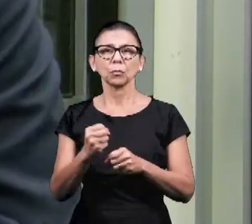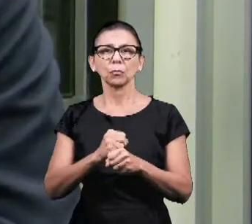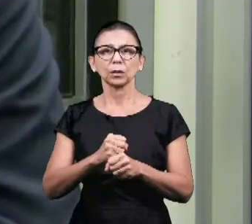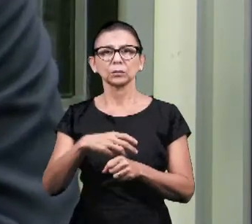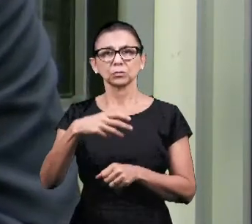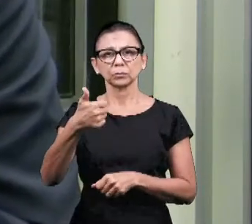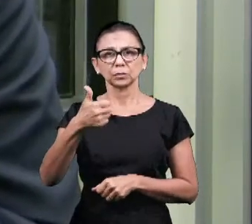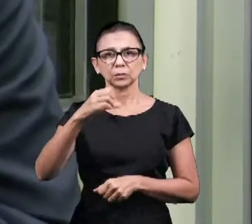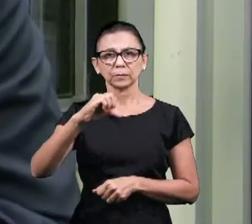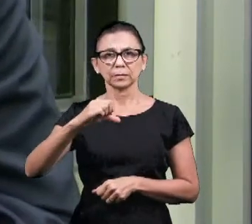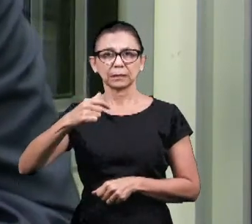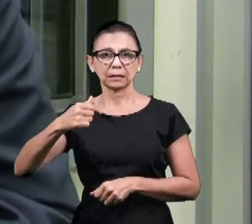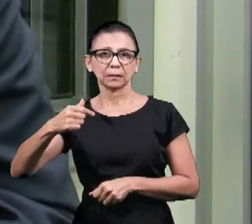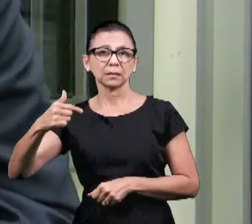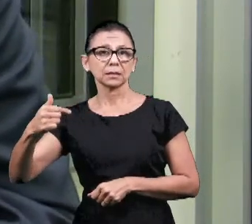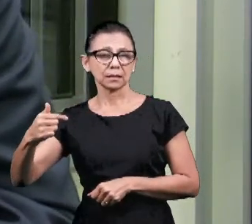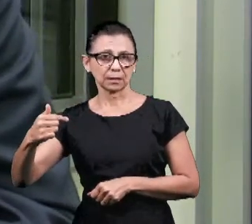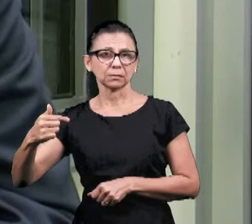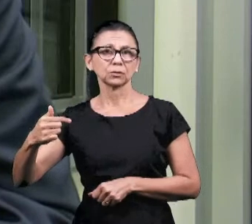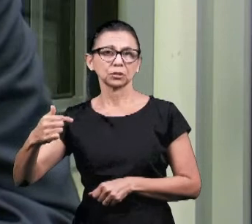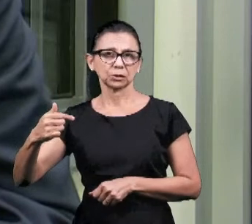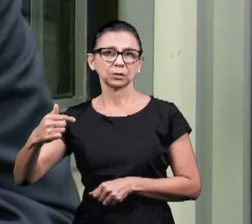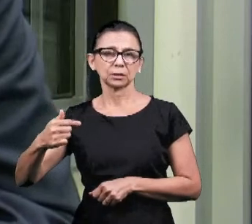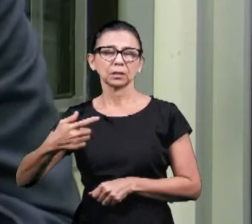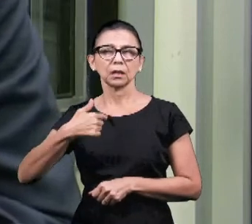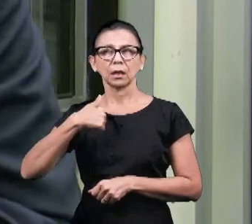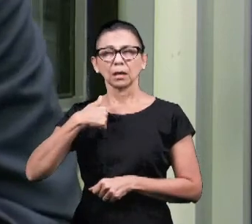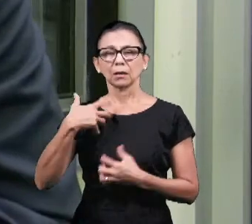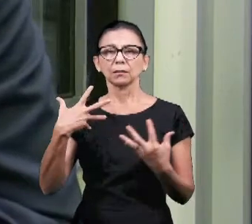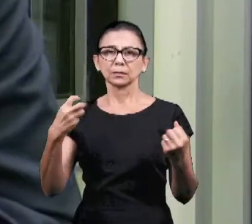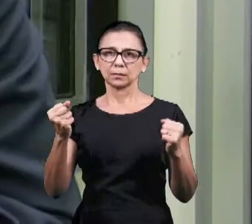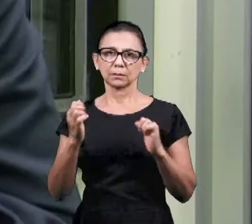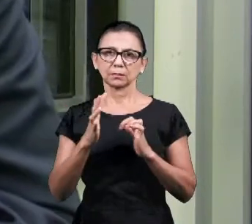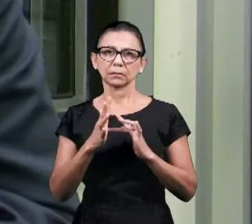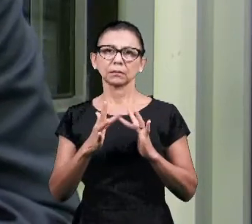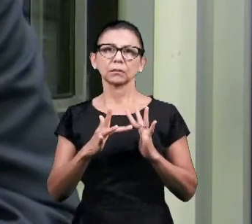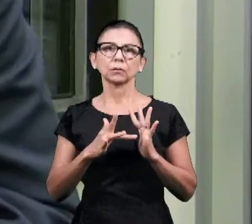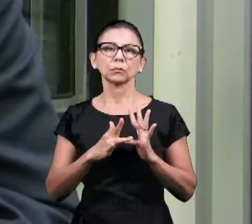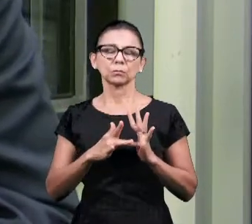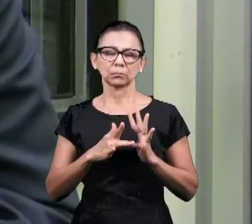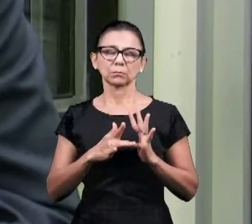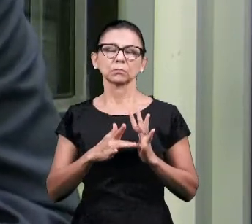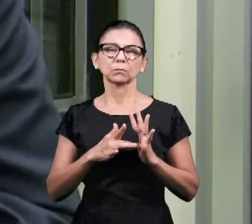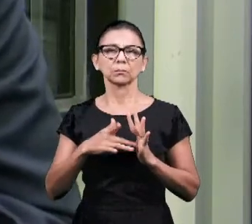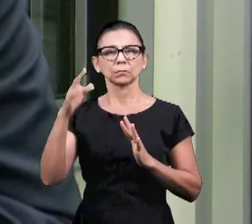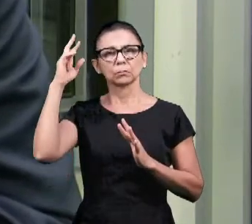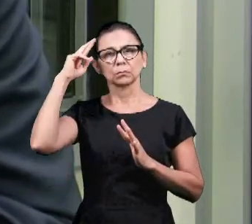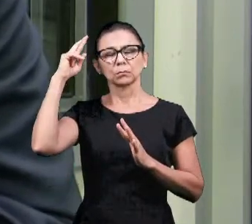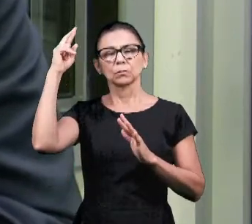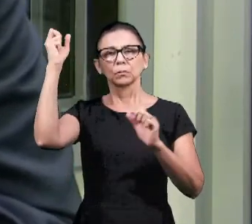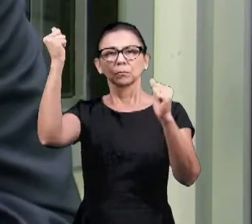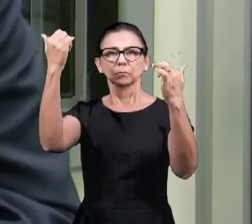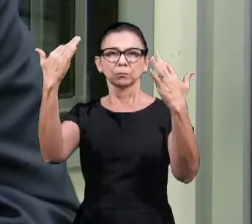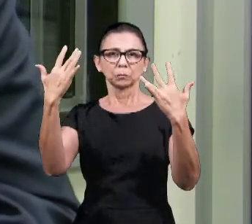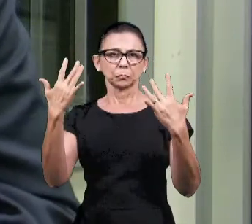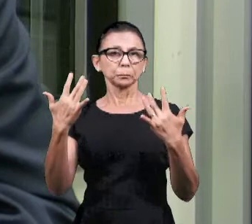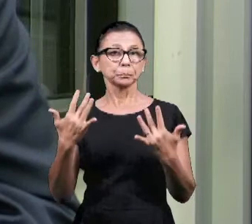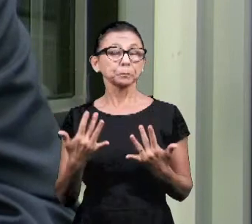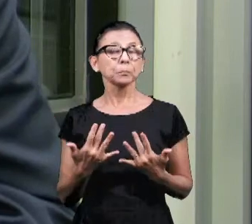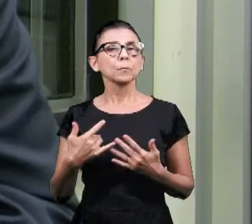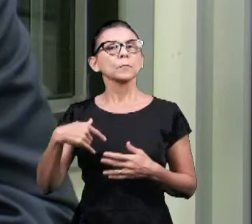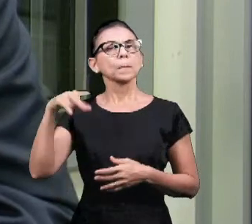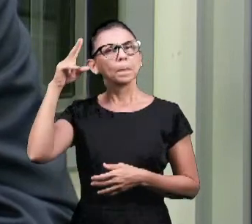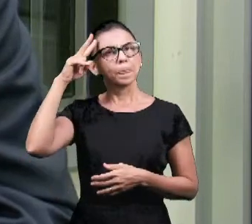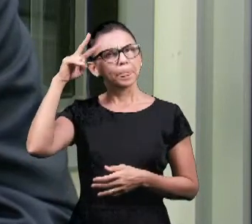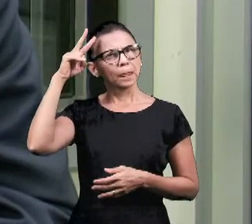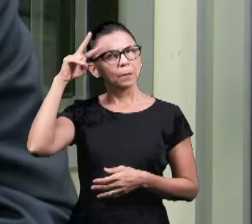1977. Foi esse ano que eu me converti. O Senhor me abençoou. E eu me lembro muito